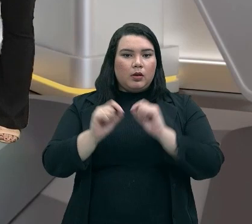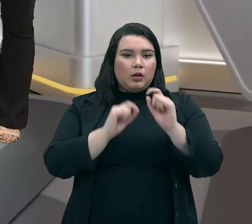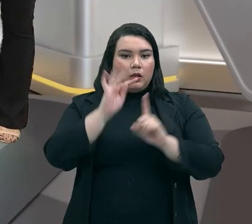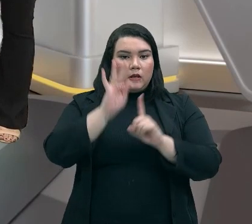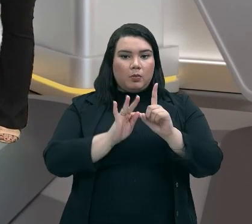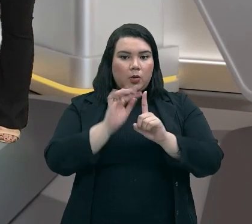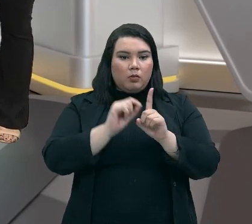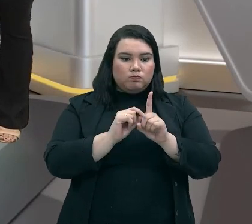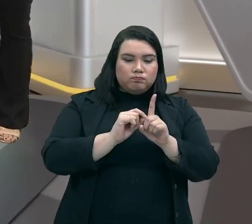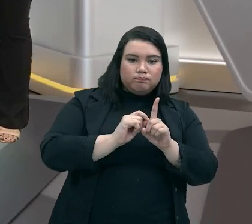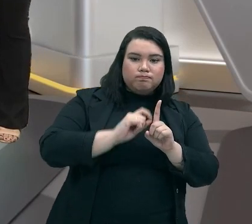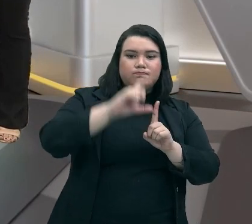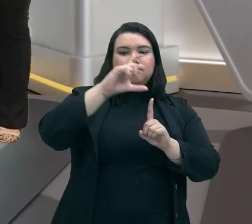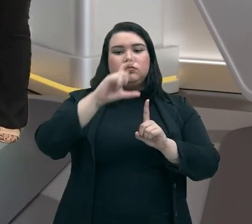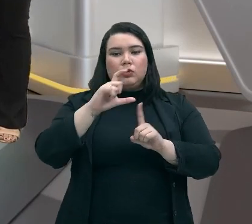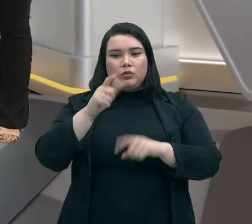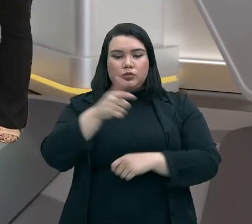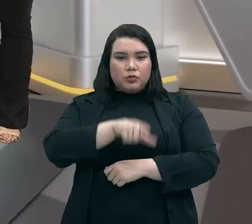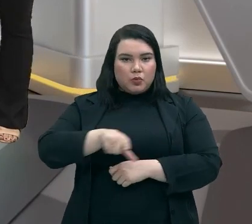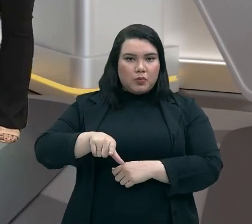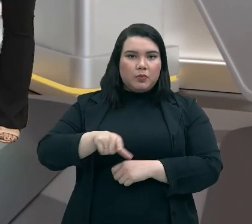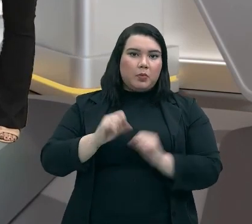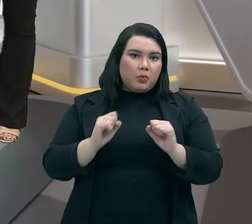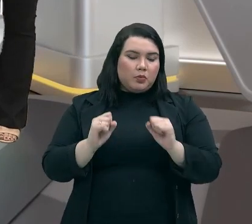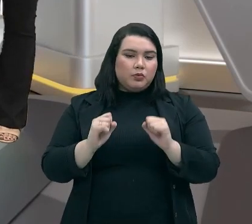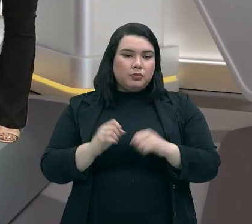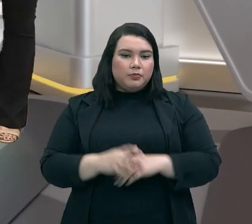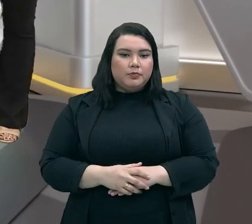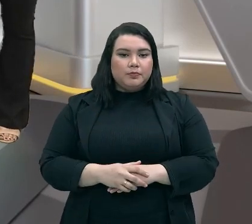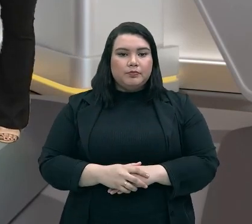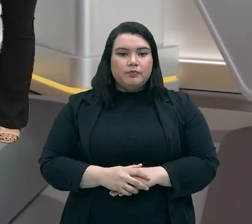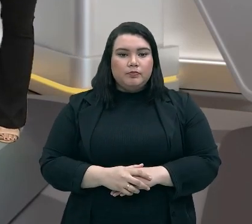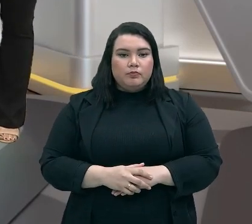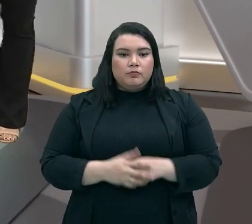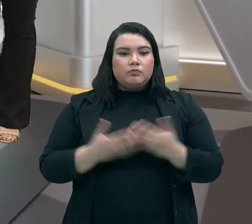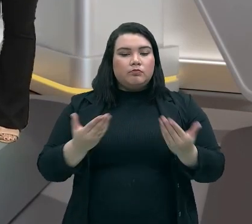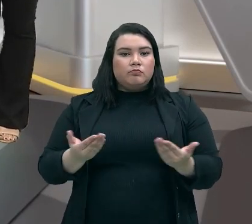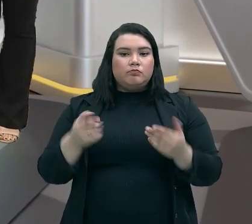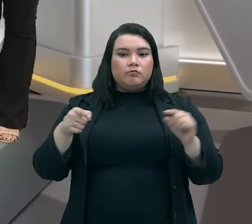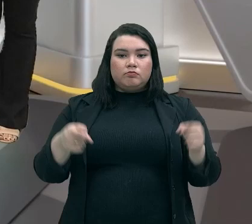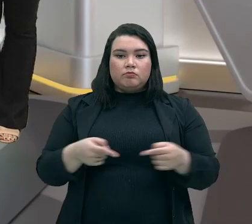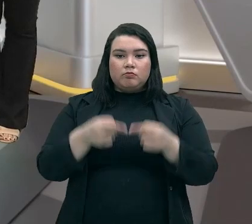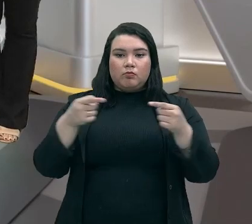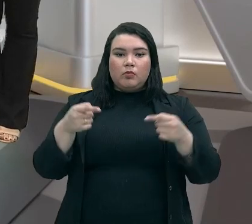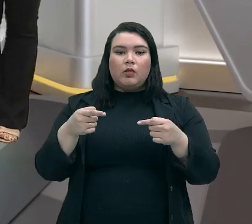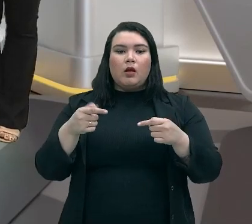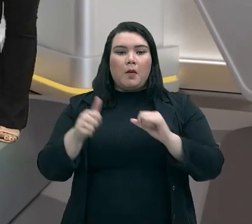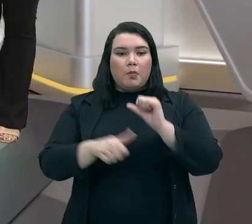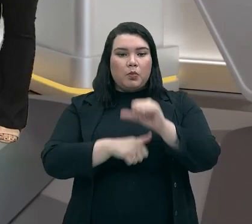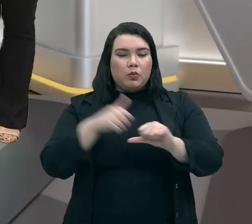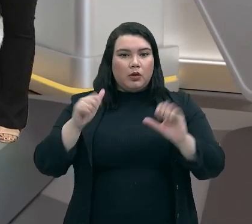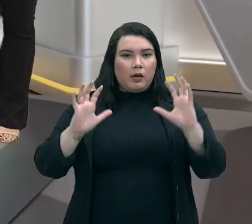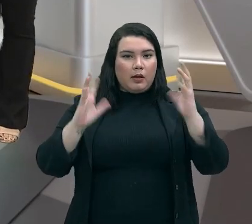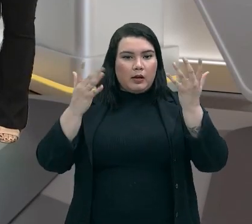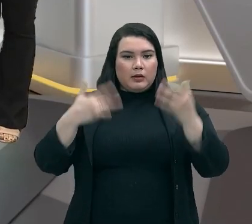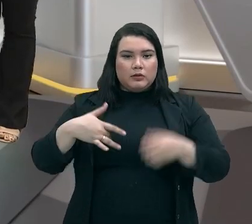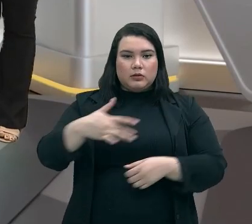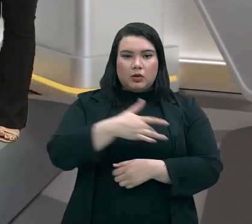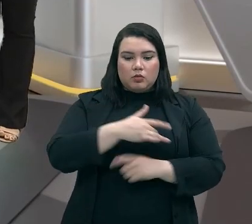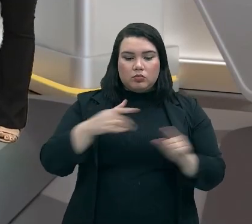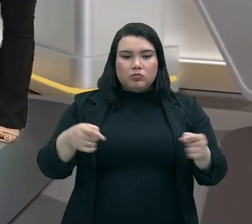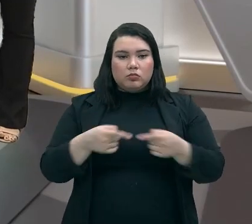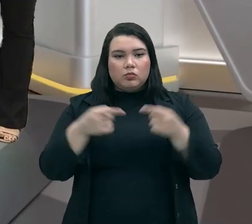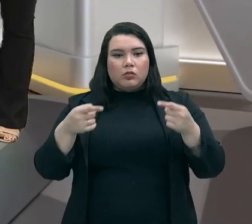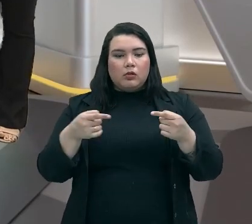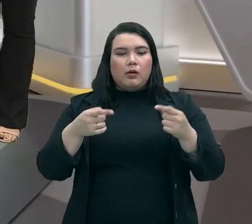temperatura bem sensível. Então, esse vínculo entre a mudança climática e a saúde humana, ele não